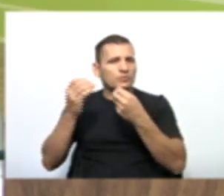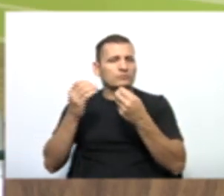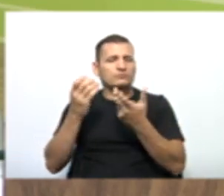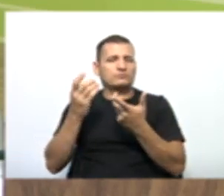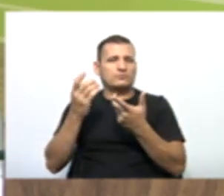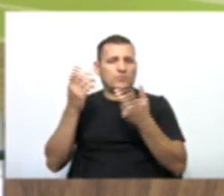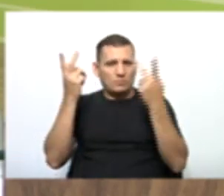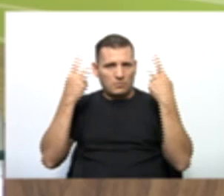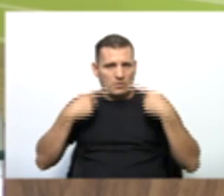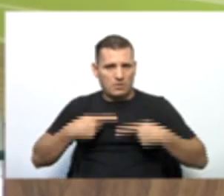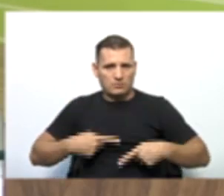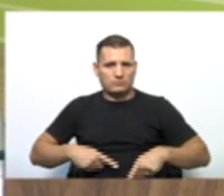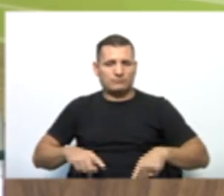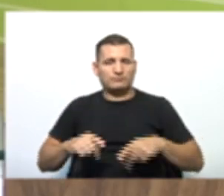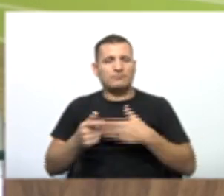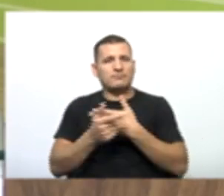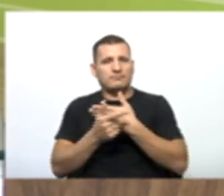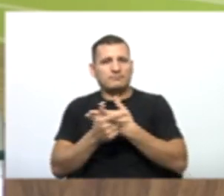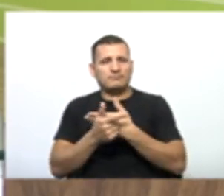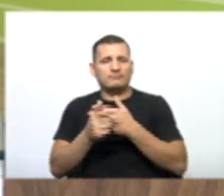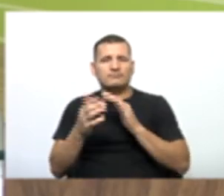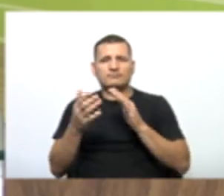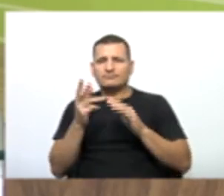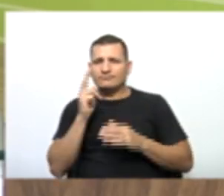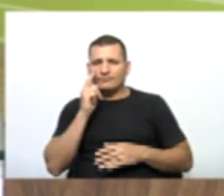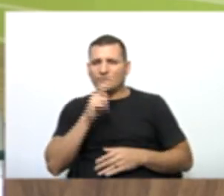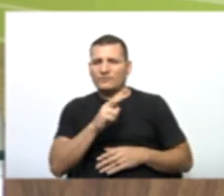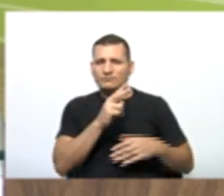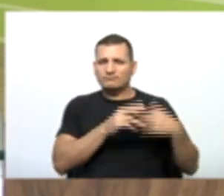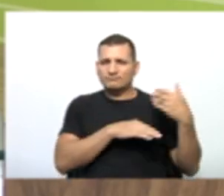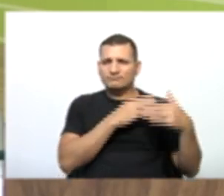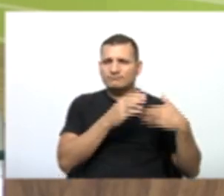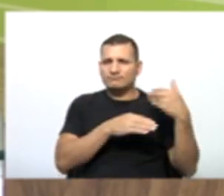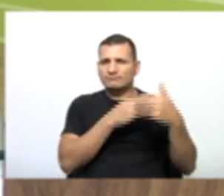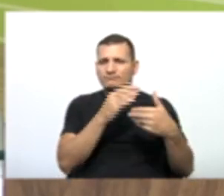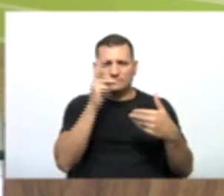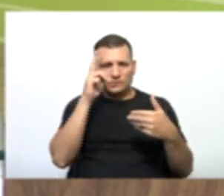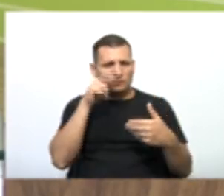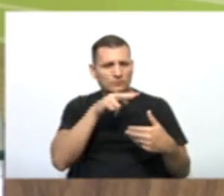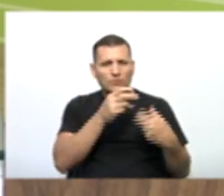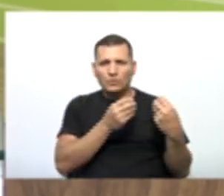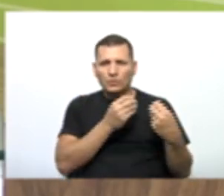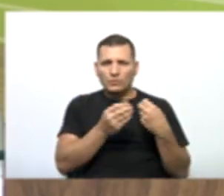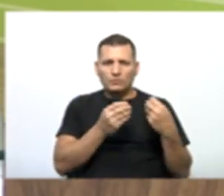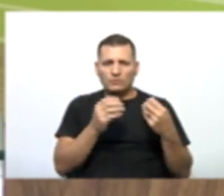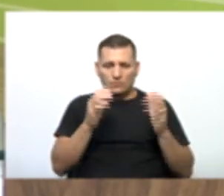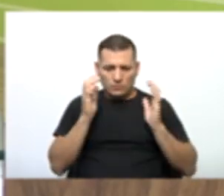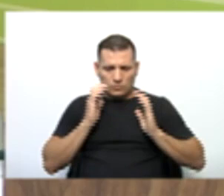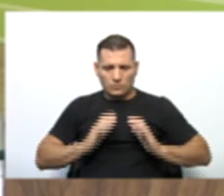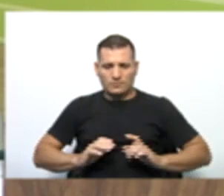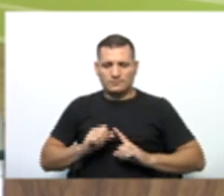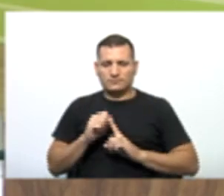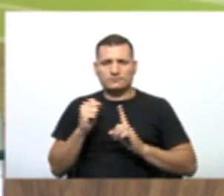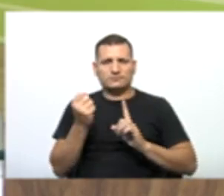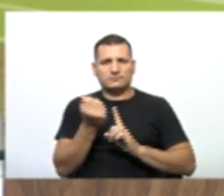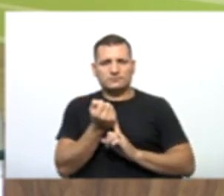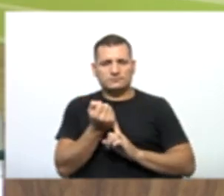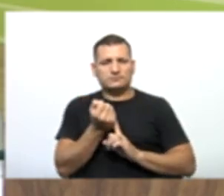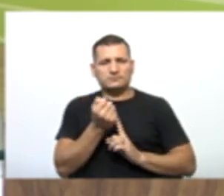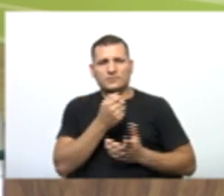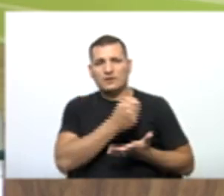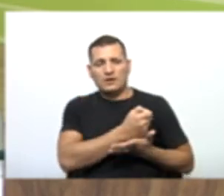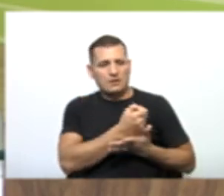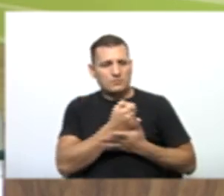mesmo tempo em que a gente vê o percurso histórico de como eu devo agir em sociedade, em que eu devo me amparar, a